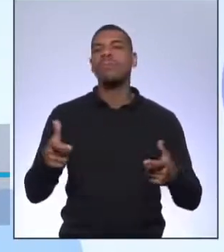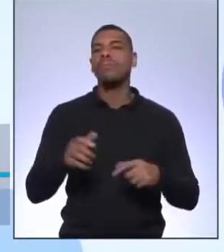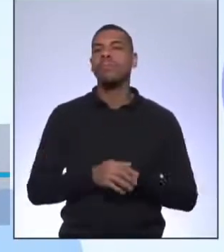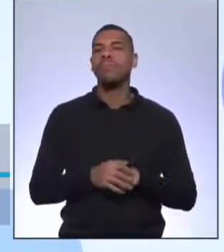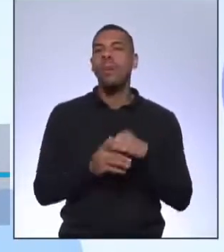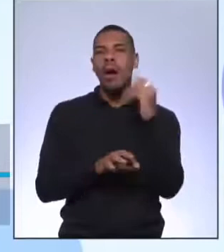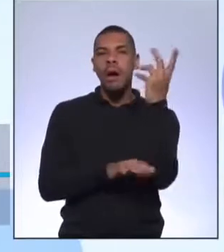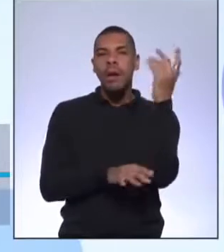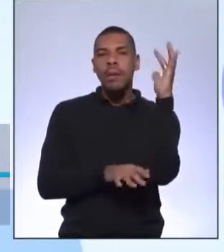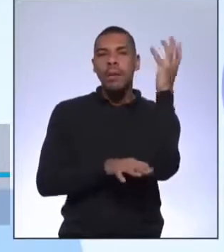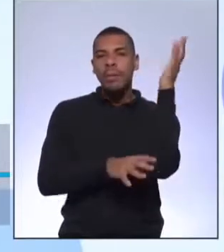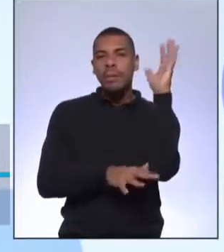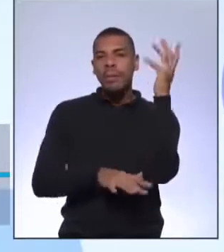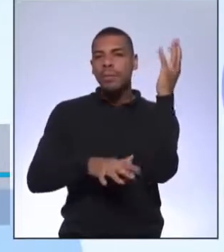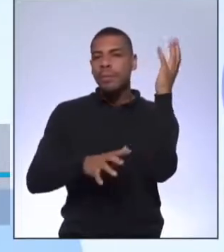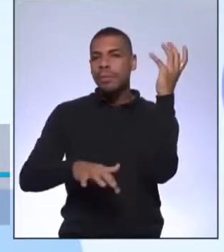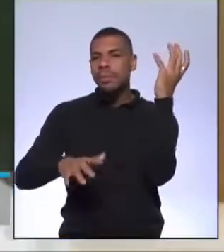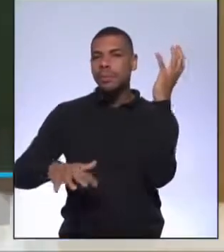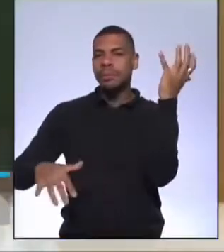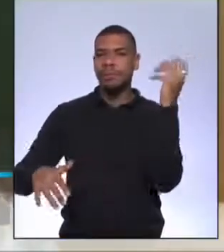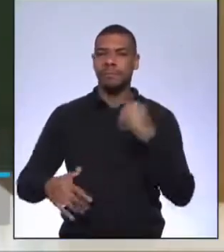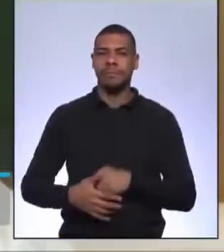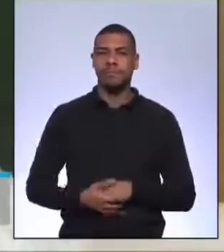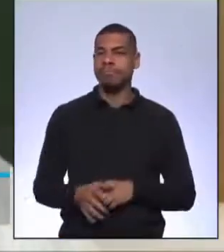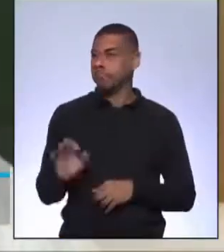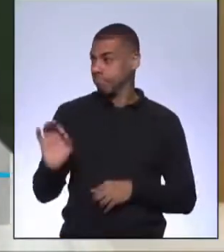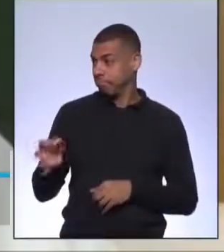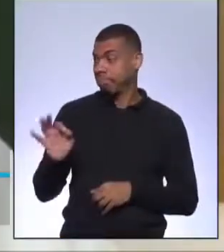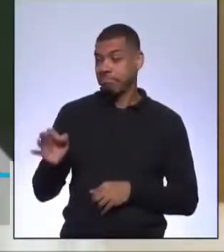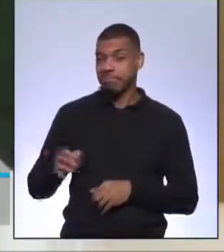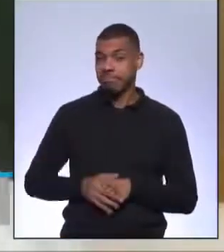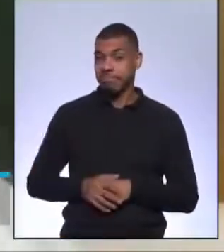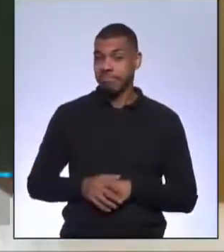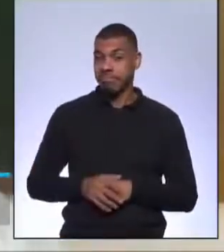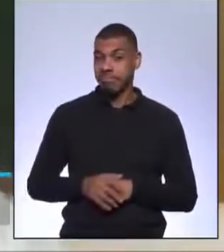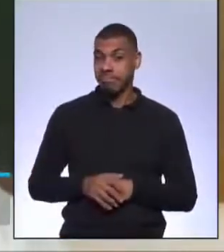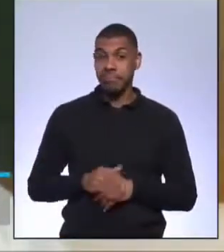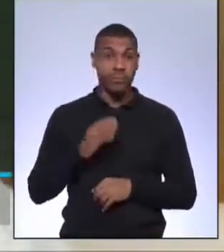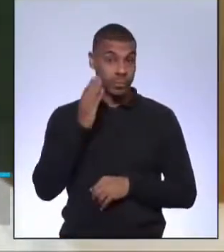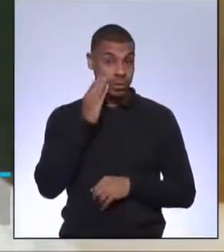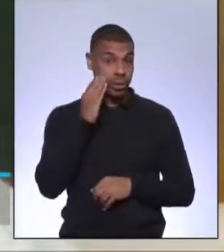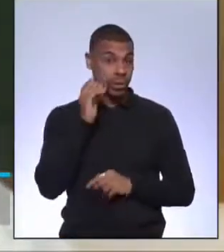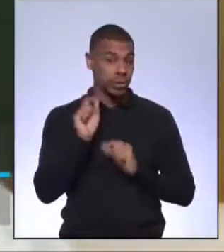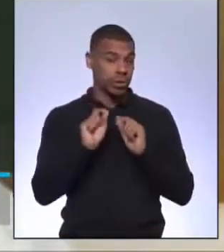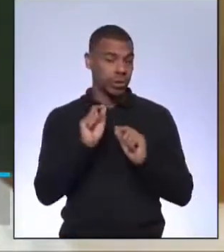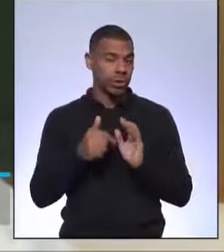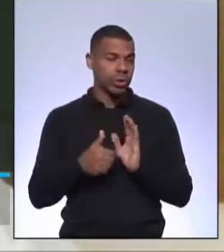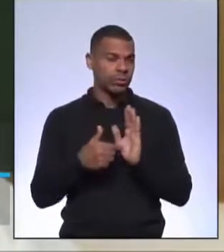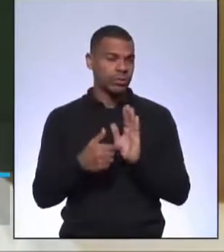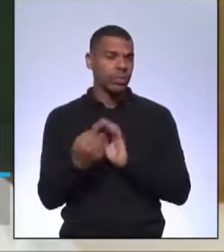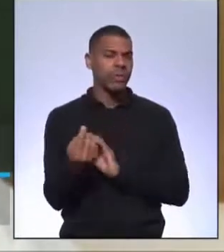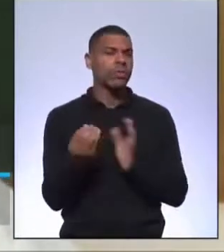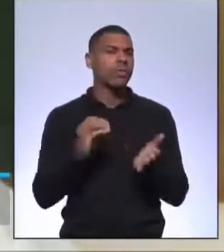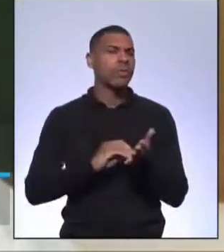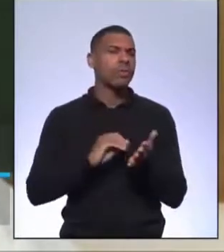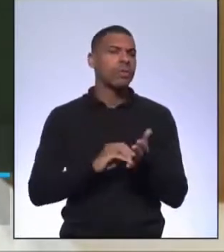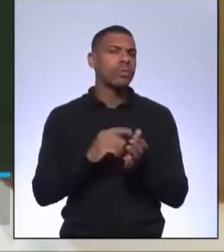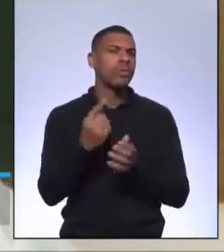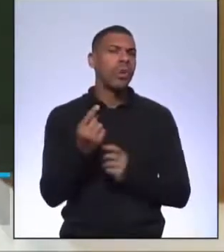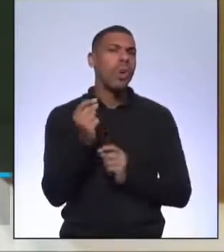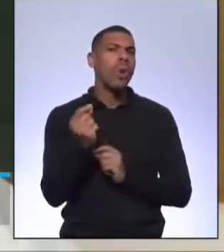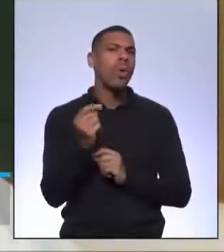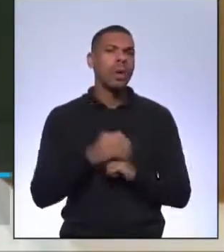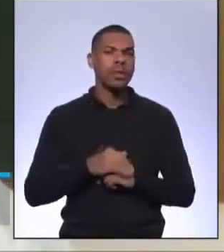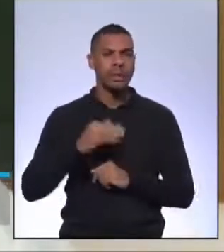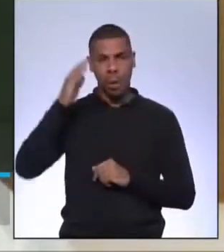Mata Atlântica, professor. Ok, perfeito. Pessoal, então assim, a araucária é conhecida até como pinheiro do